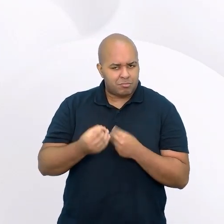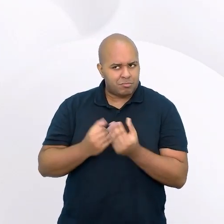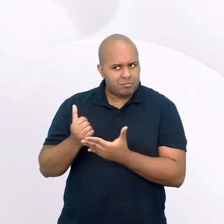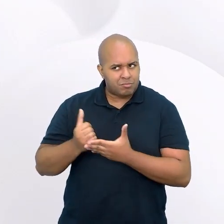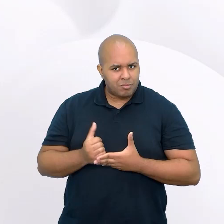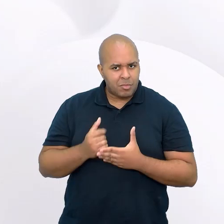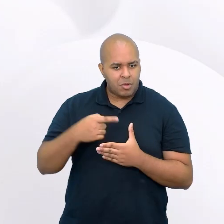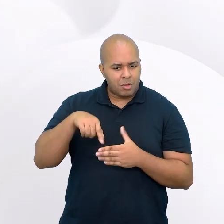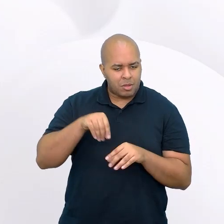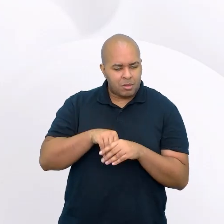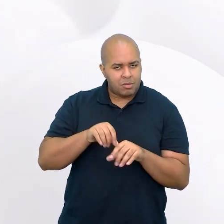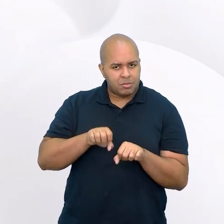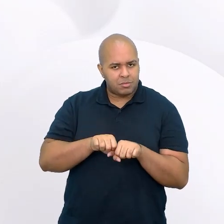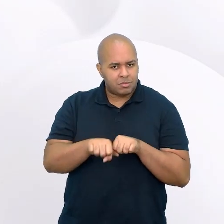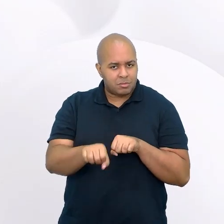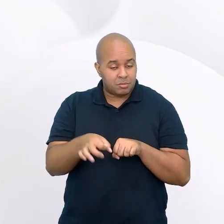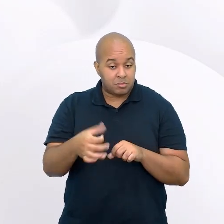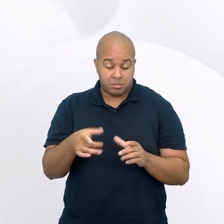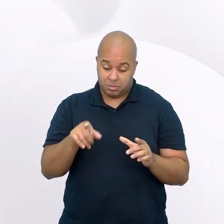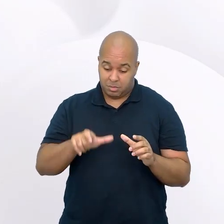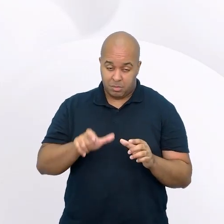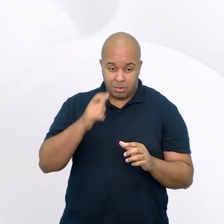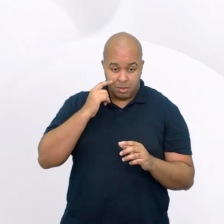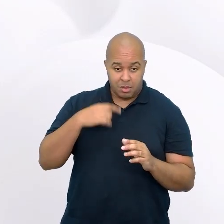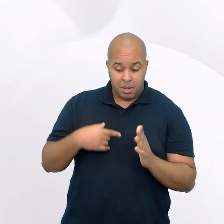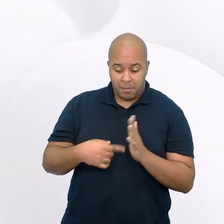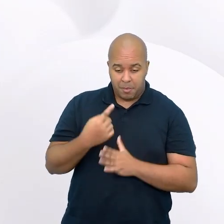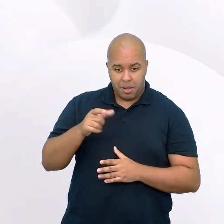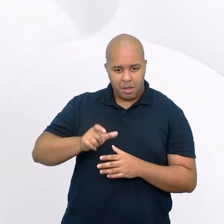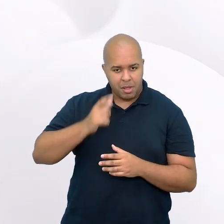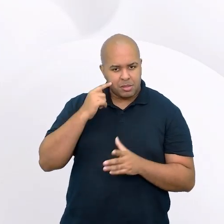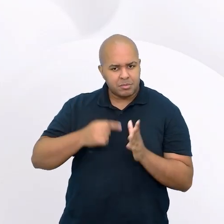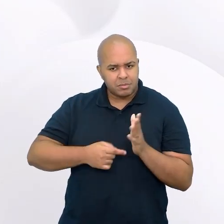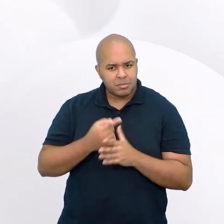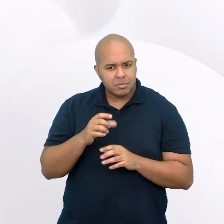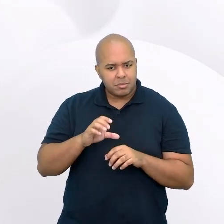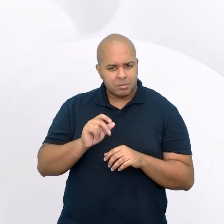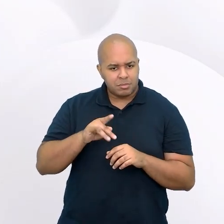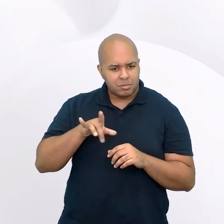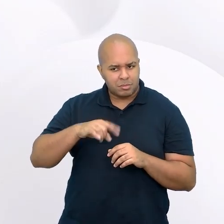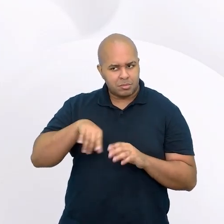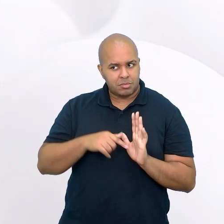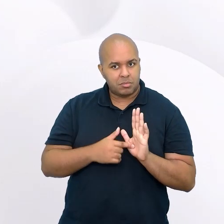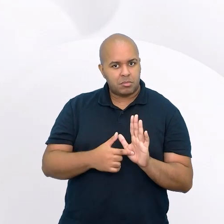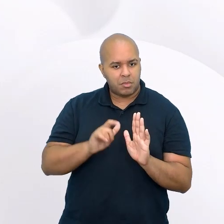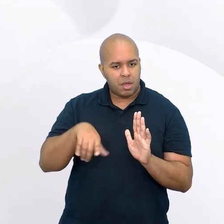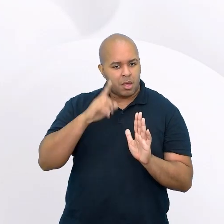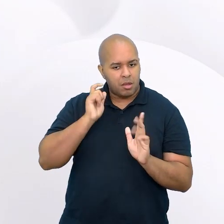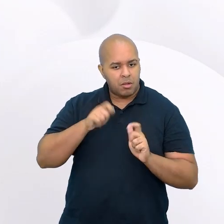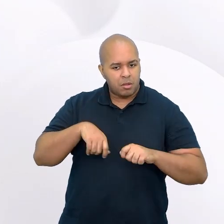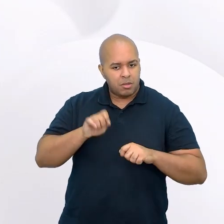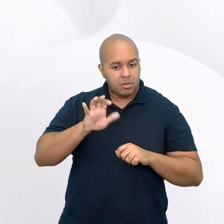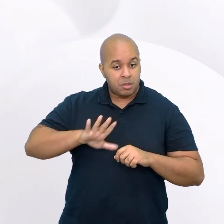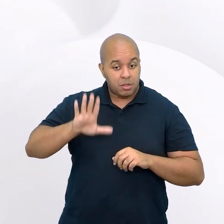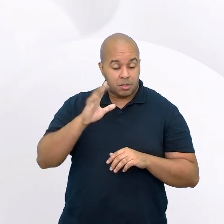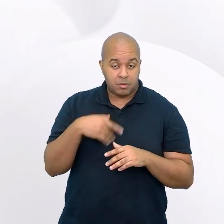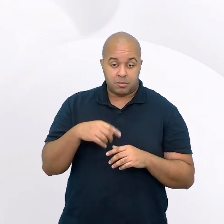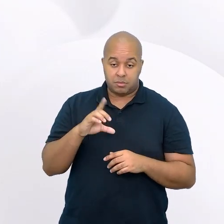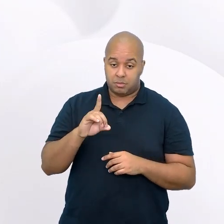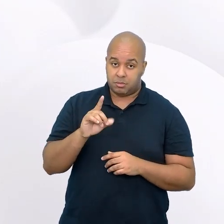aí nas nossas formações e essa primeira essa primeira competência que a gente destaca ela é uma competência geral